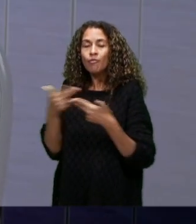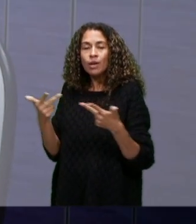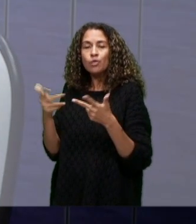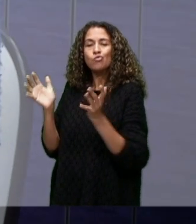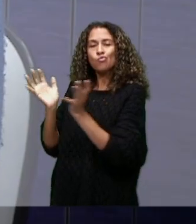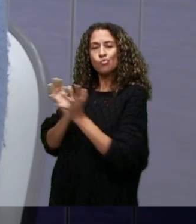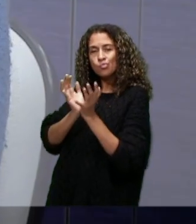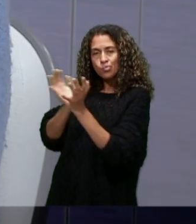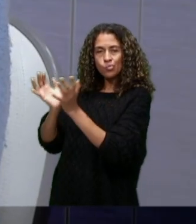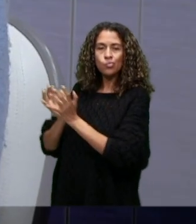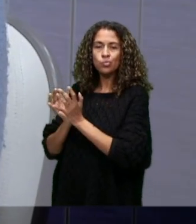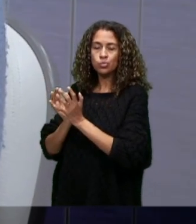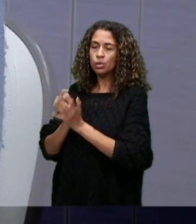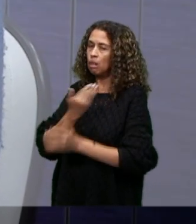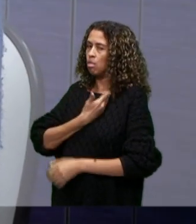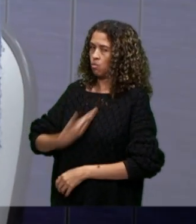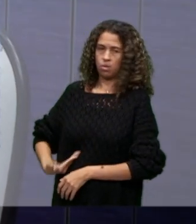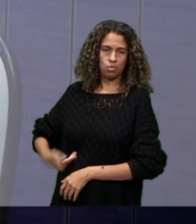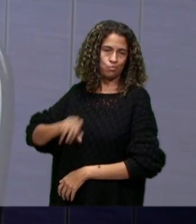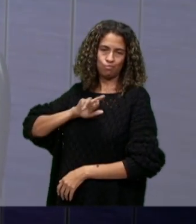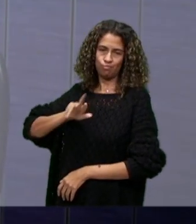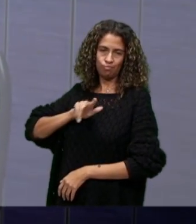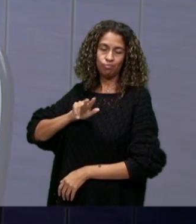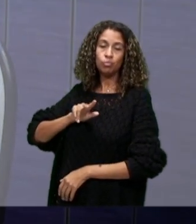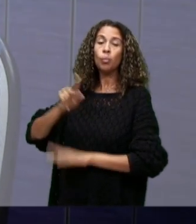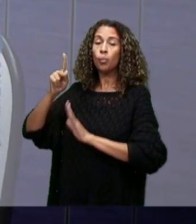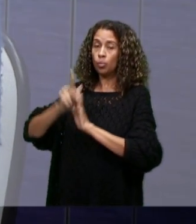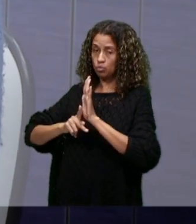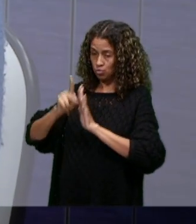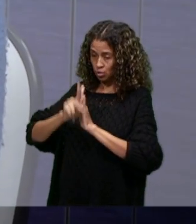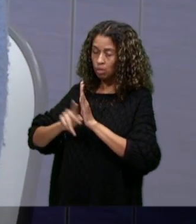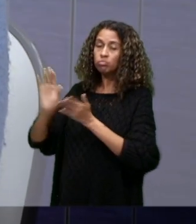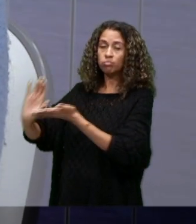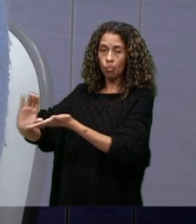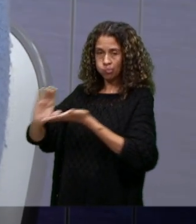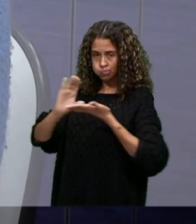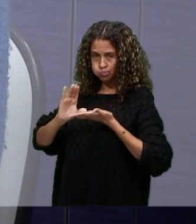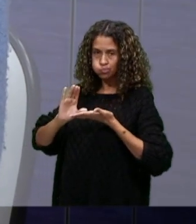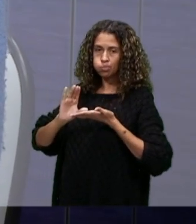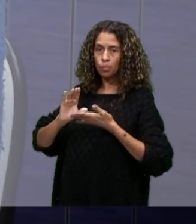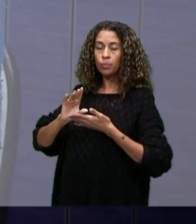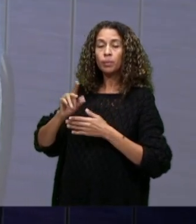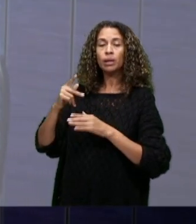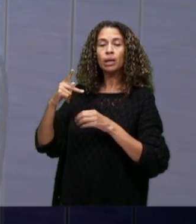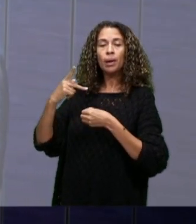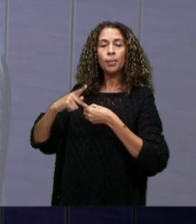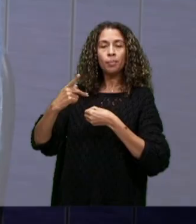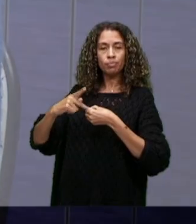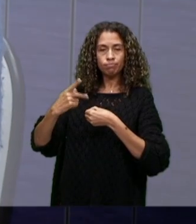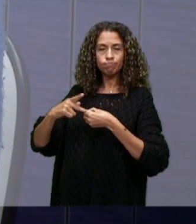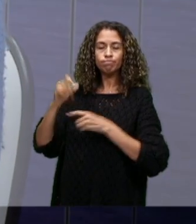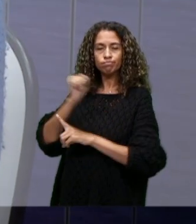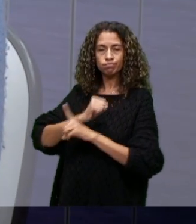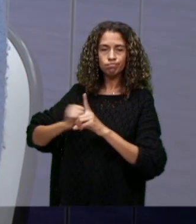organizações não governamentais, projetos patrocinados pela Petrobras socioambiental,